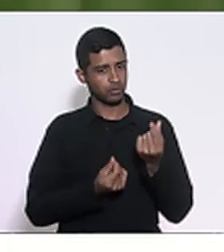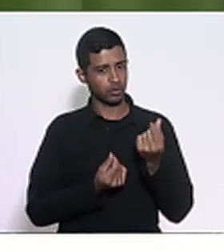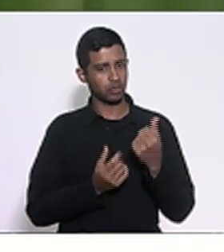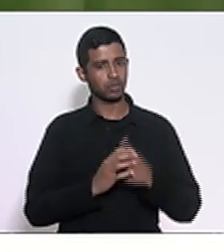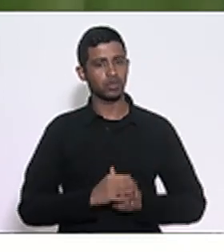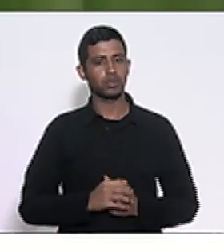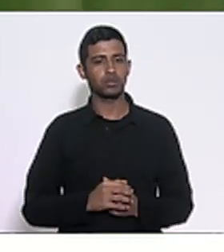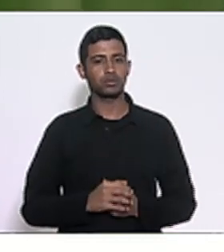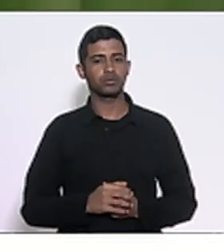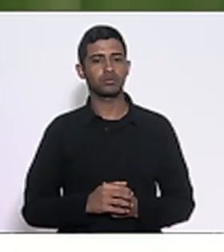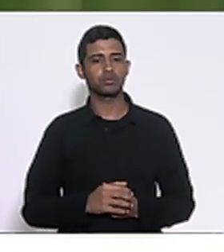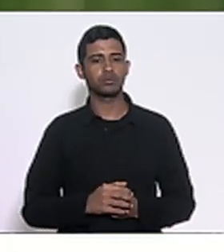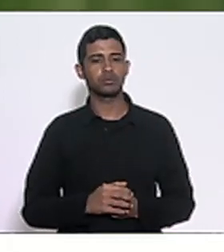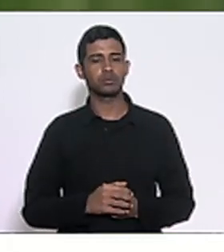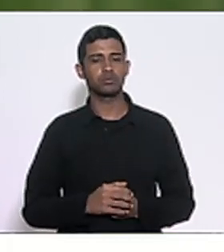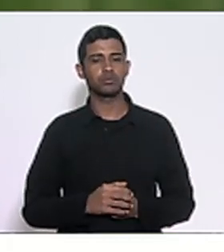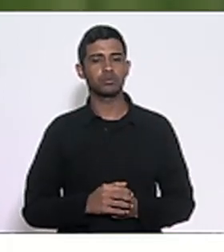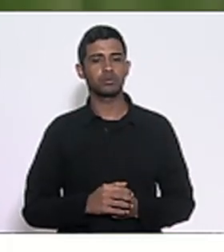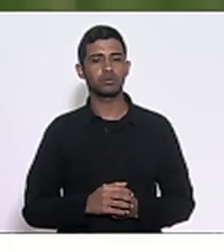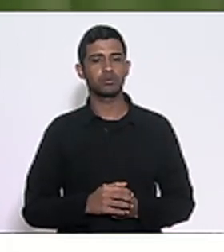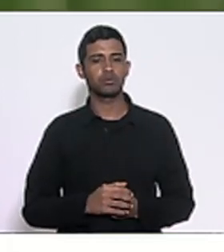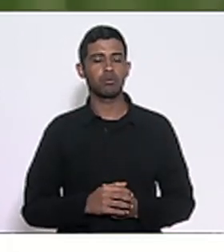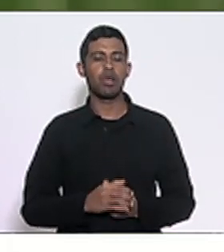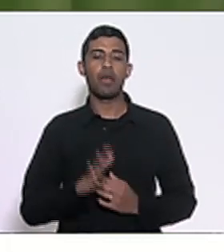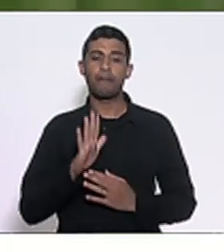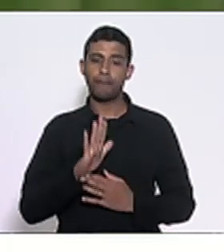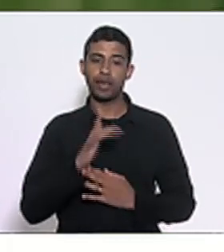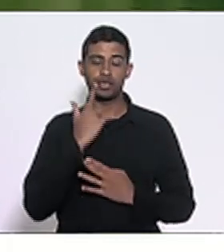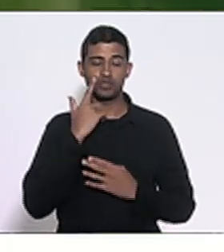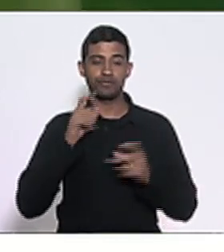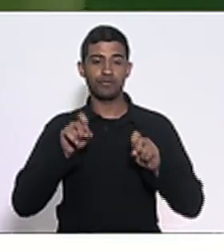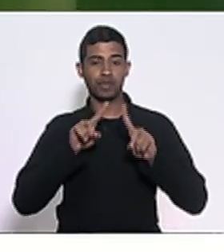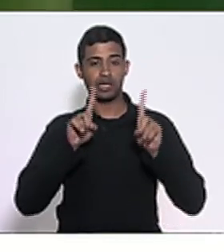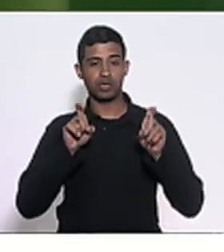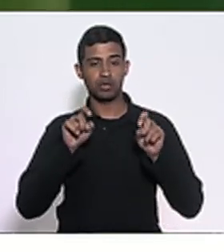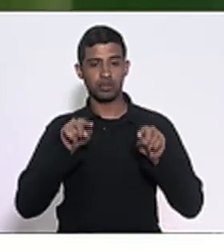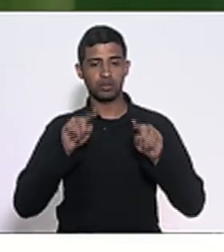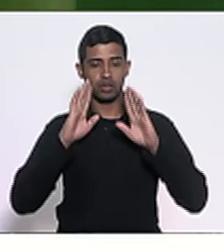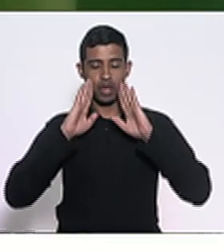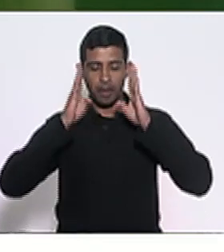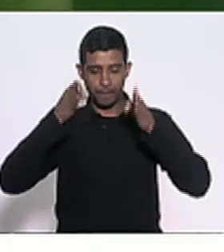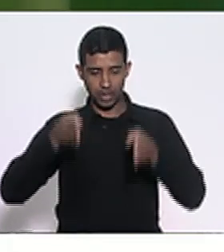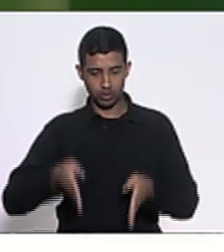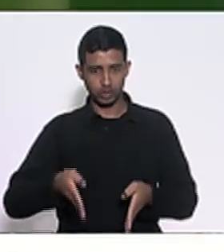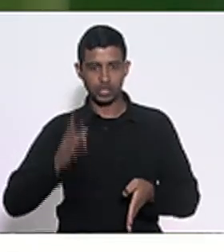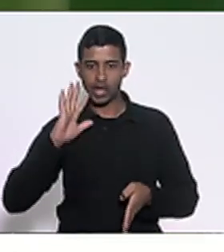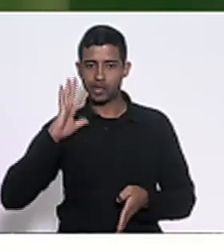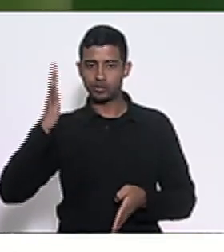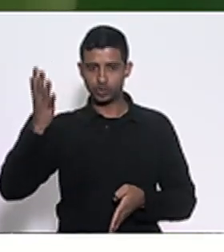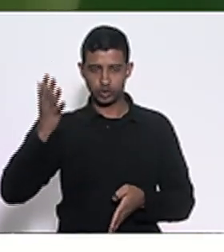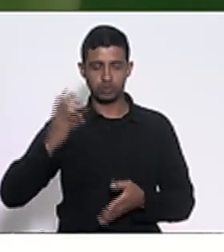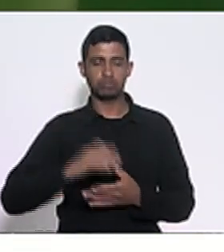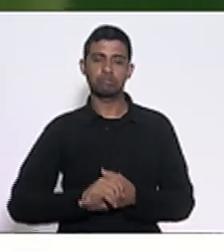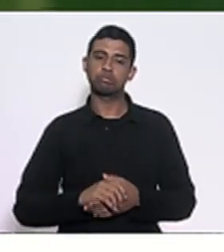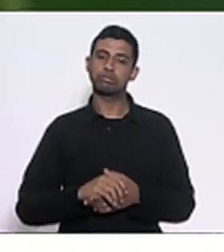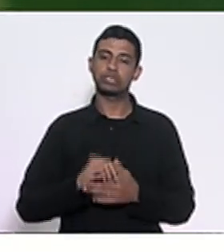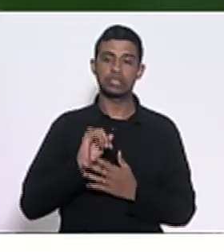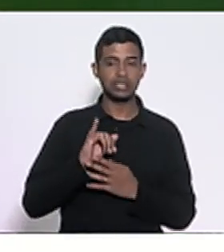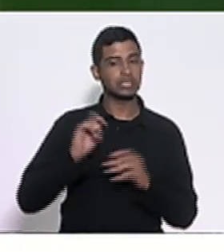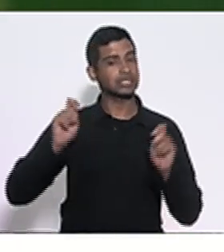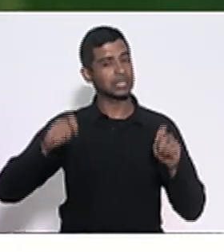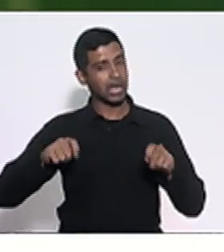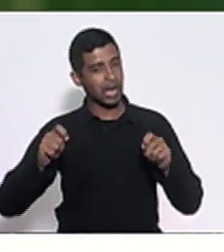Porém, essa questão realmente de padronização das soluções, quando forem possíveis,